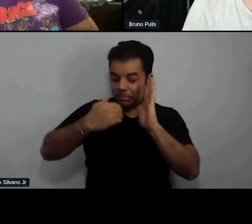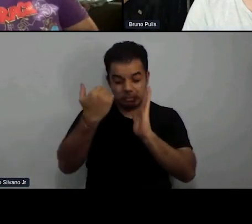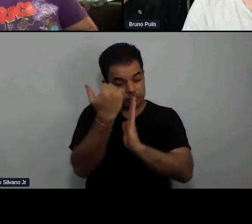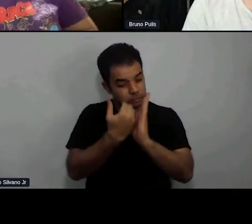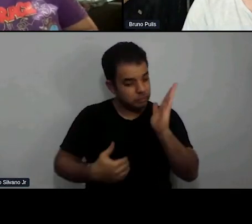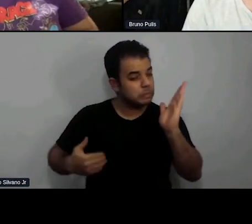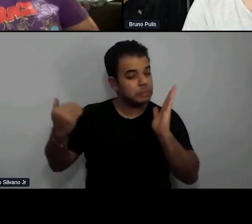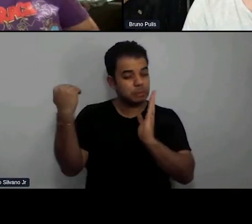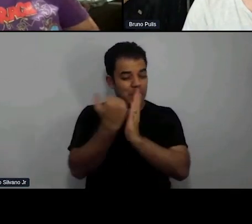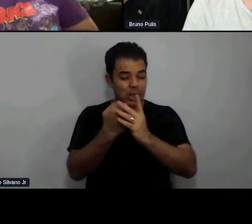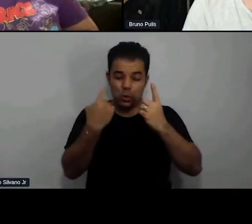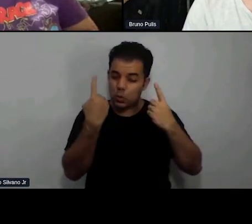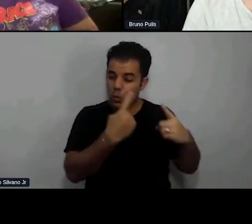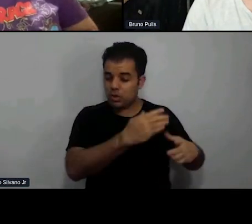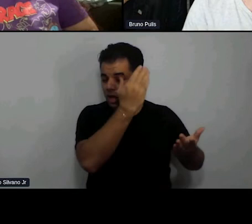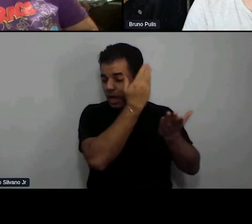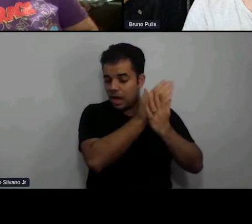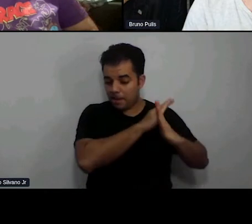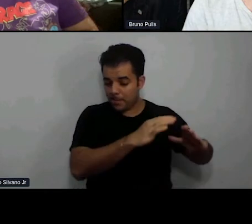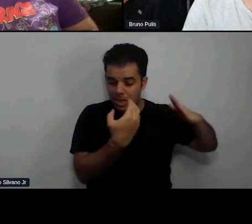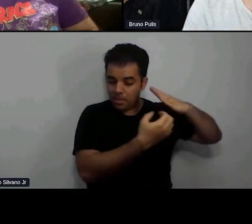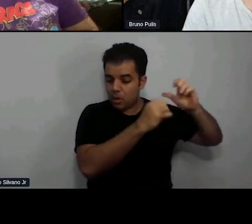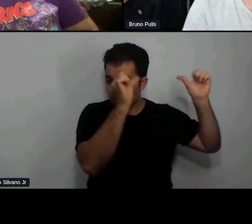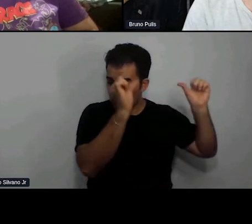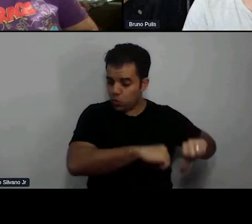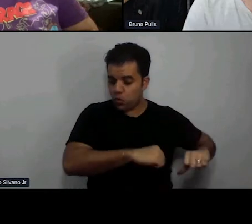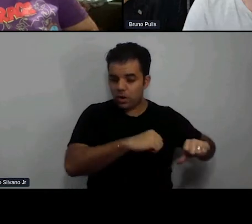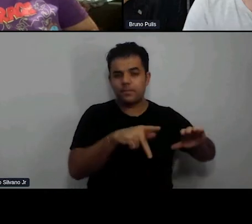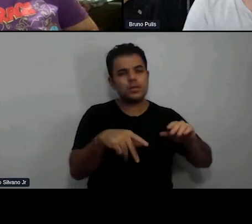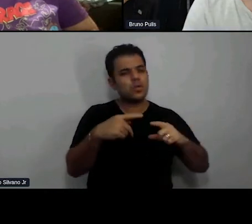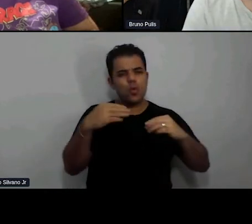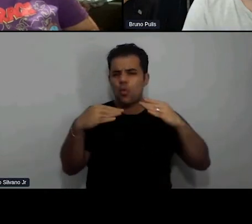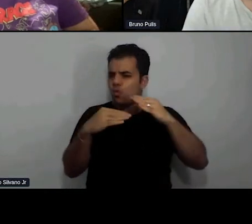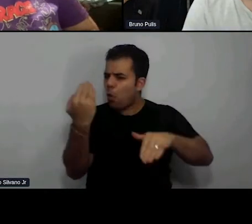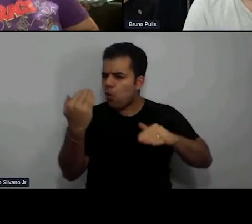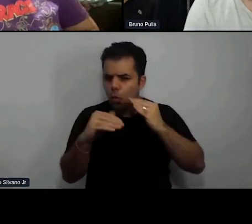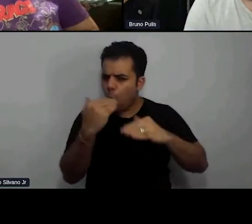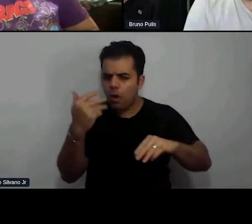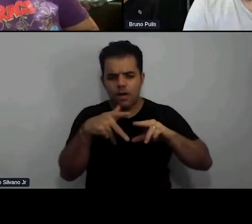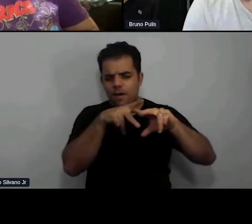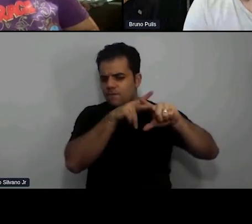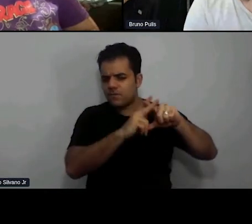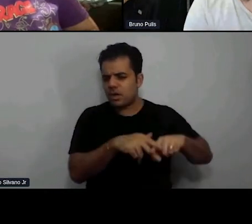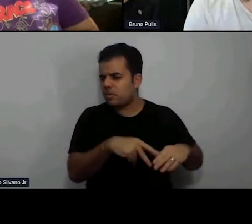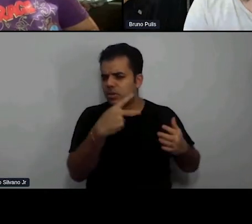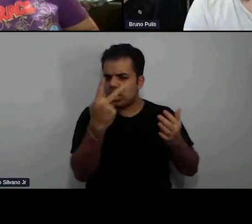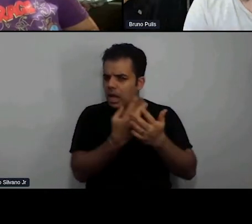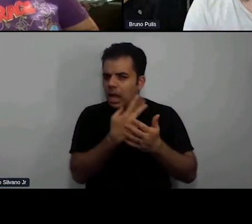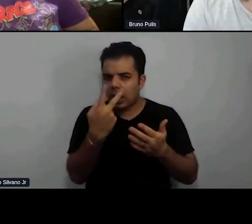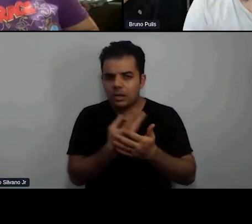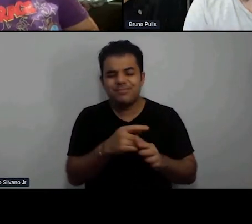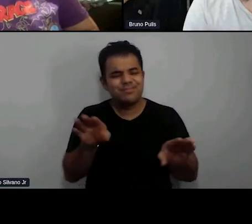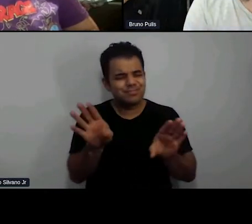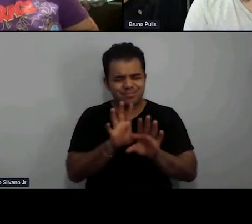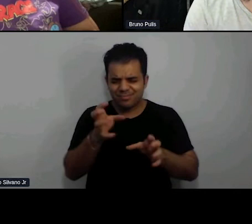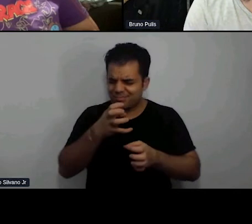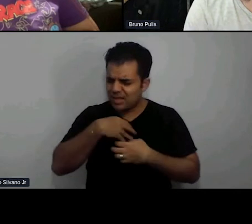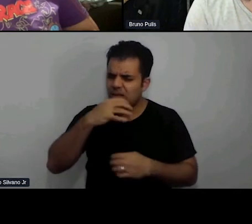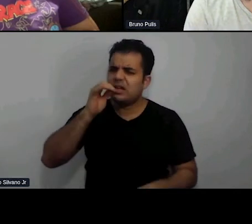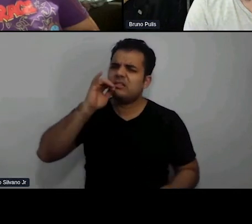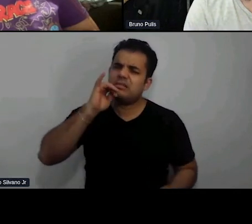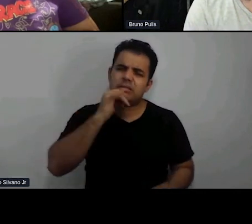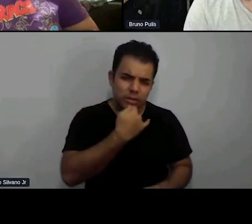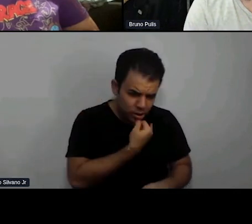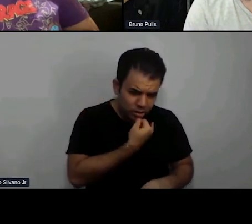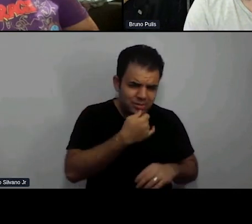esse manifesto. Não concordo e nunca vou concordar com ferramentas desse tipo. Me entristece saber que